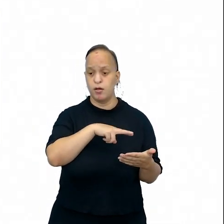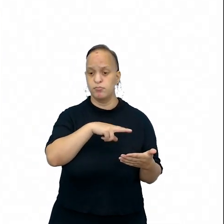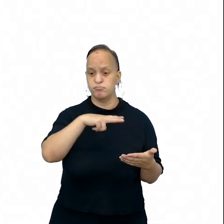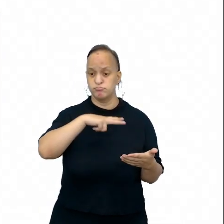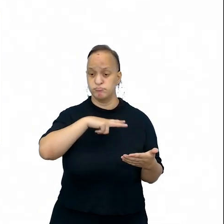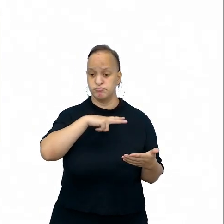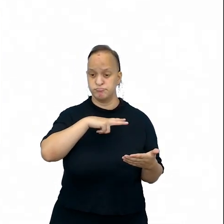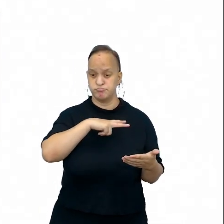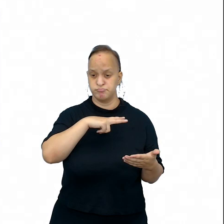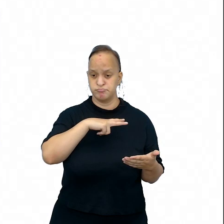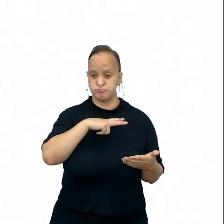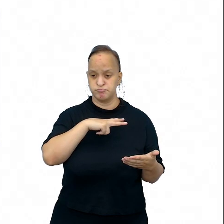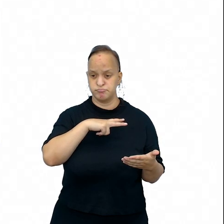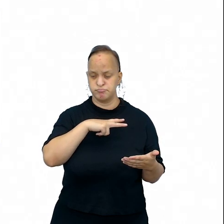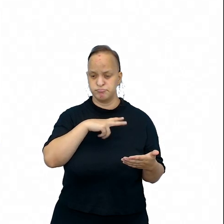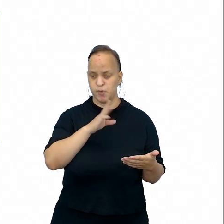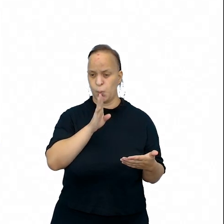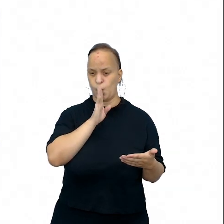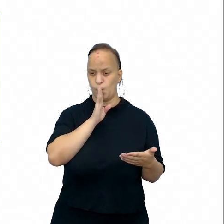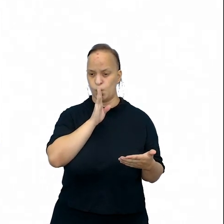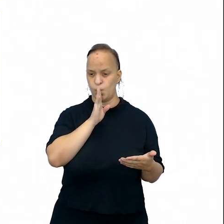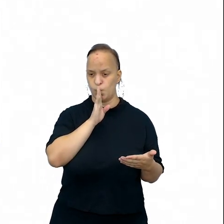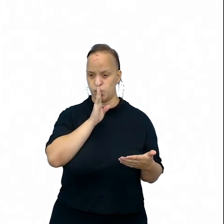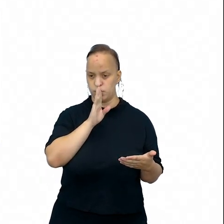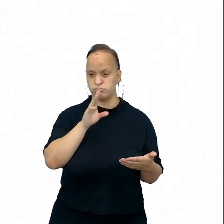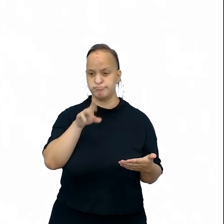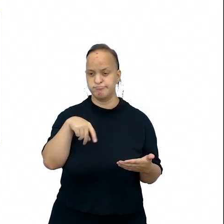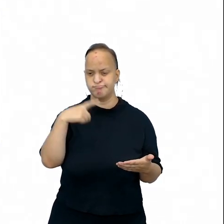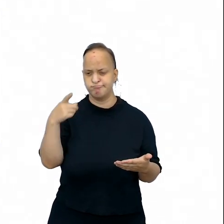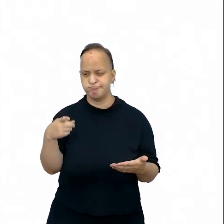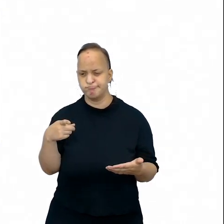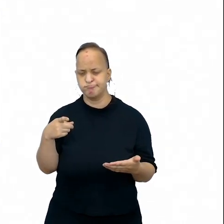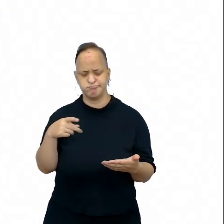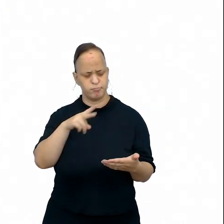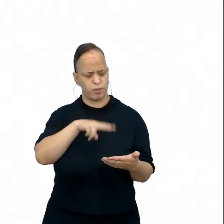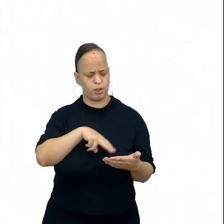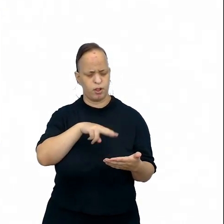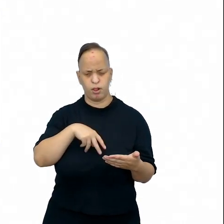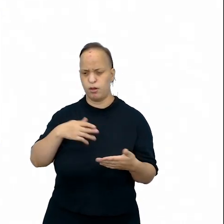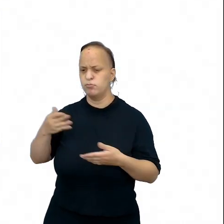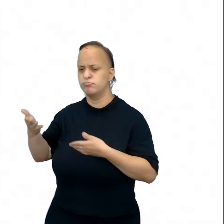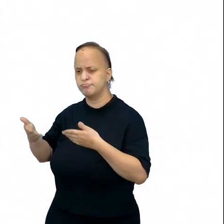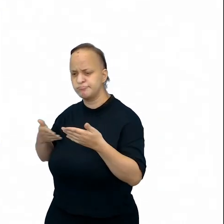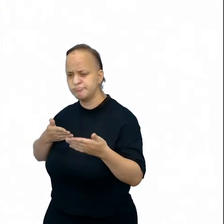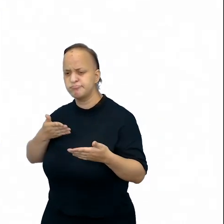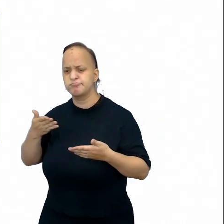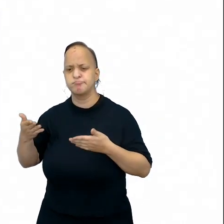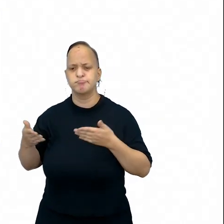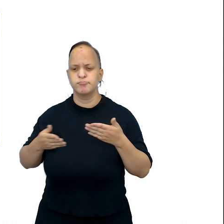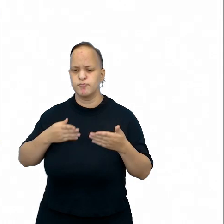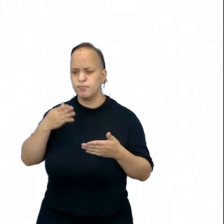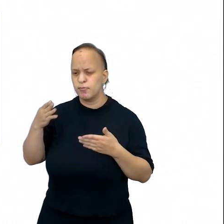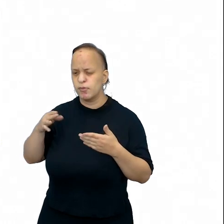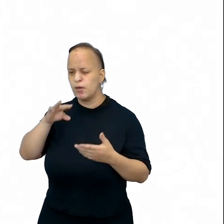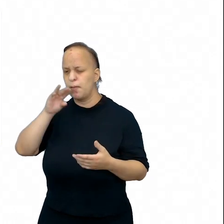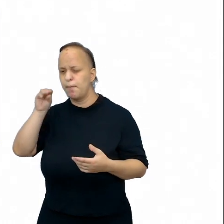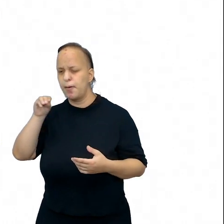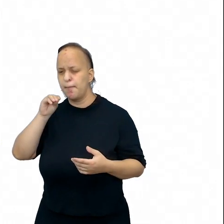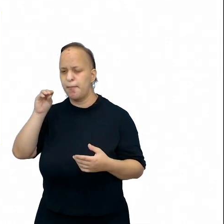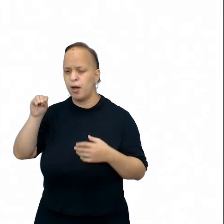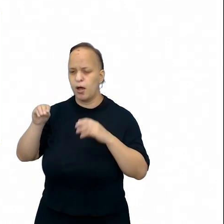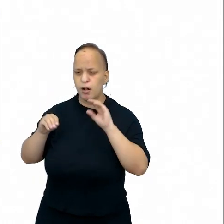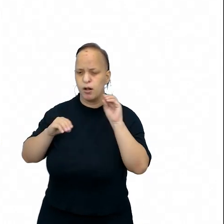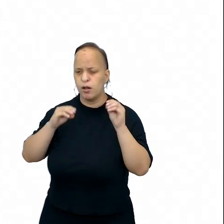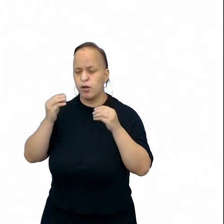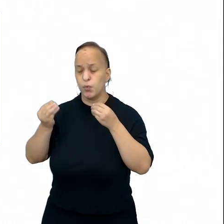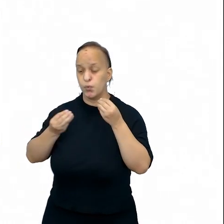hipóteses acerca do texto. Numa segunda leitura, é uma prática já de oralidade, leitura